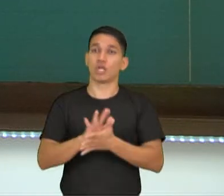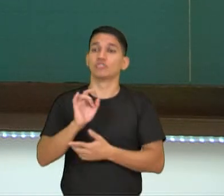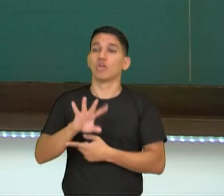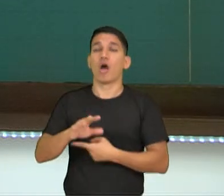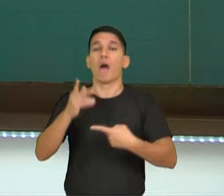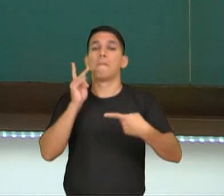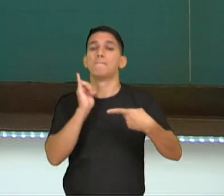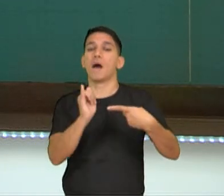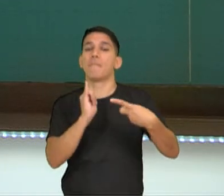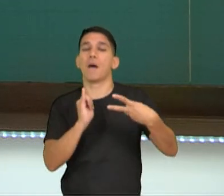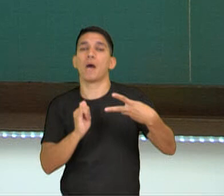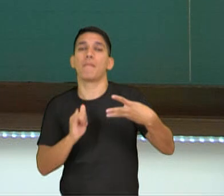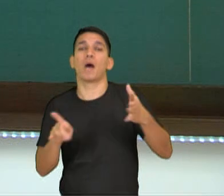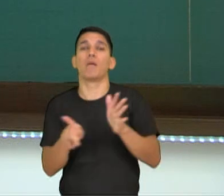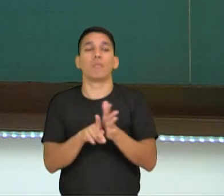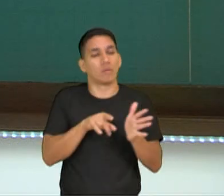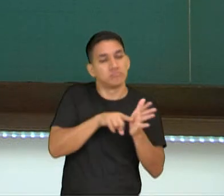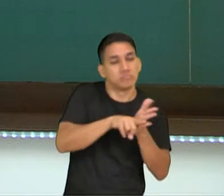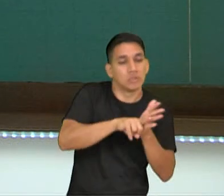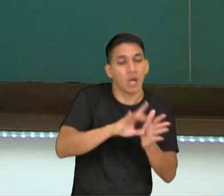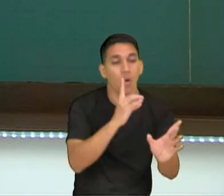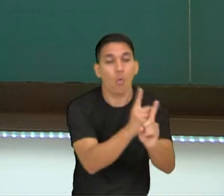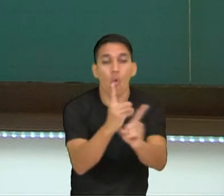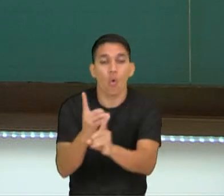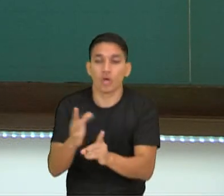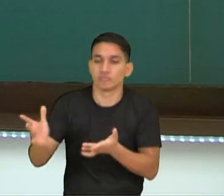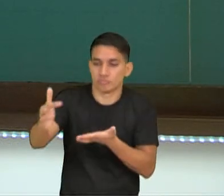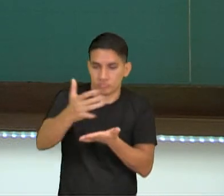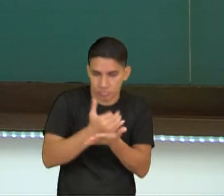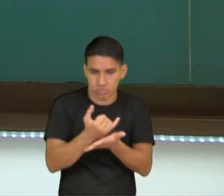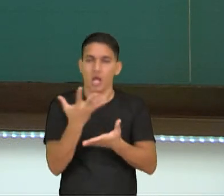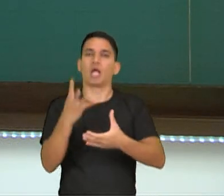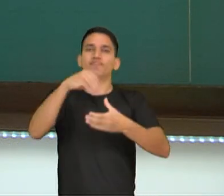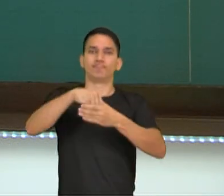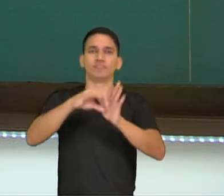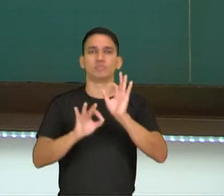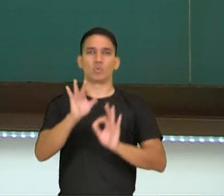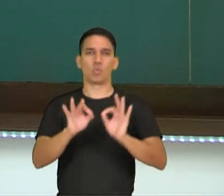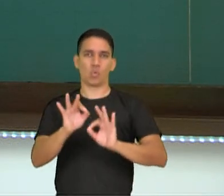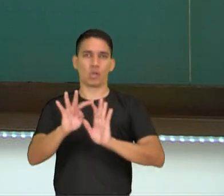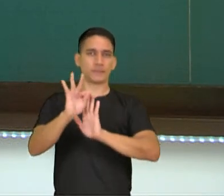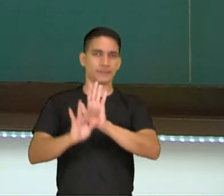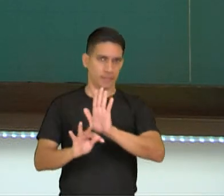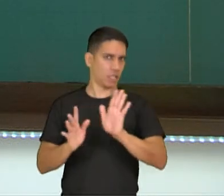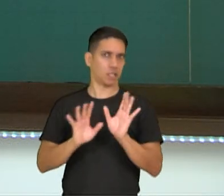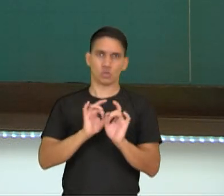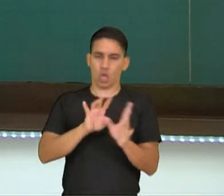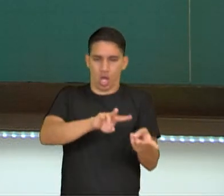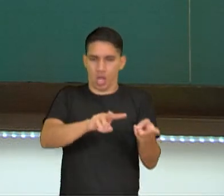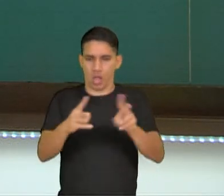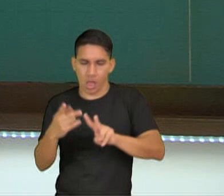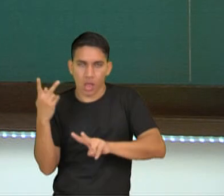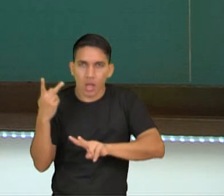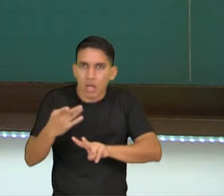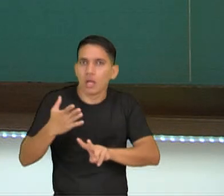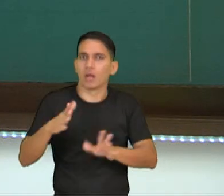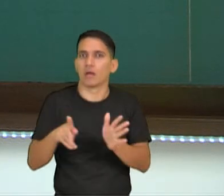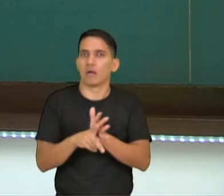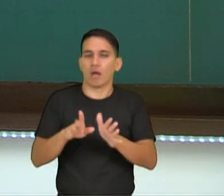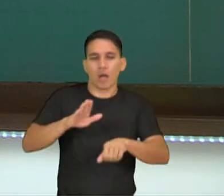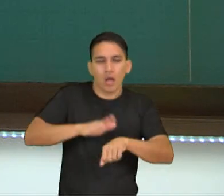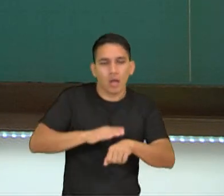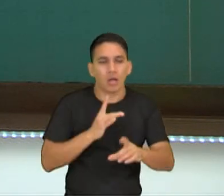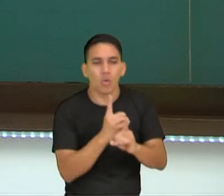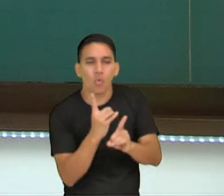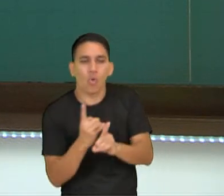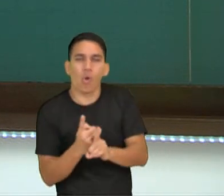tais quais a minha pesquisa me permitiu identificar. Então, eu transfiro aquilo que eu identifiquei, que eu pesquisei para